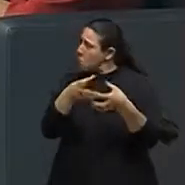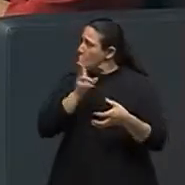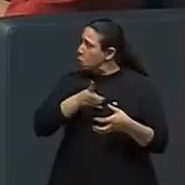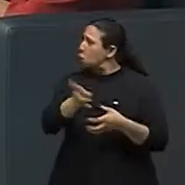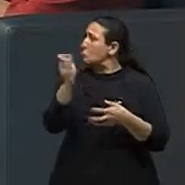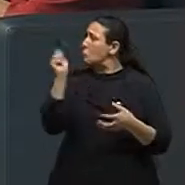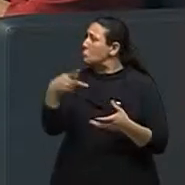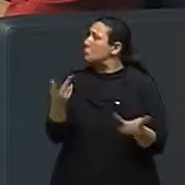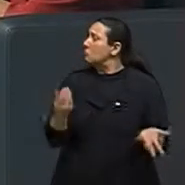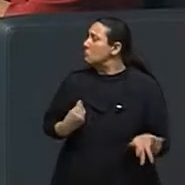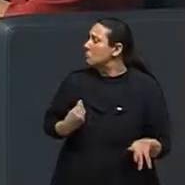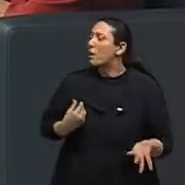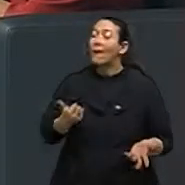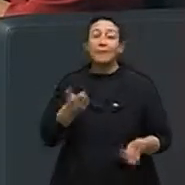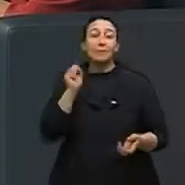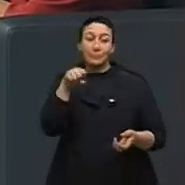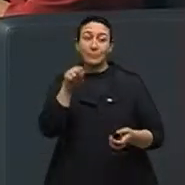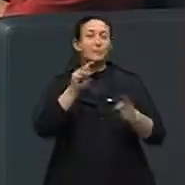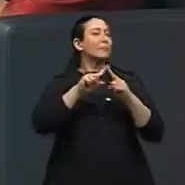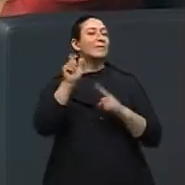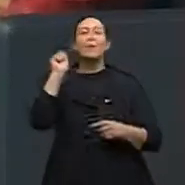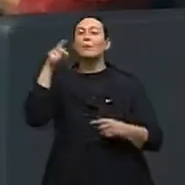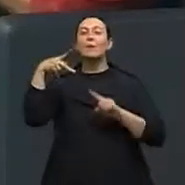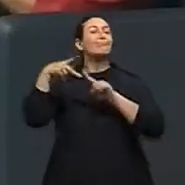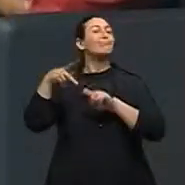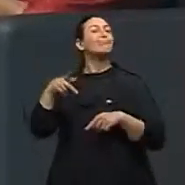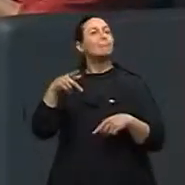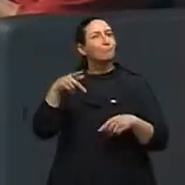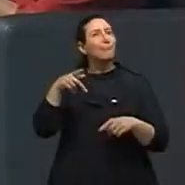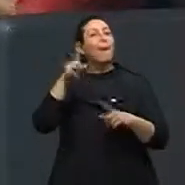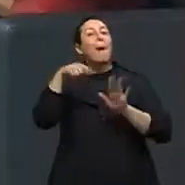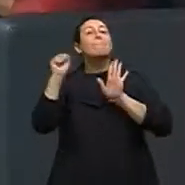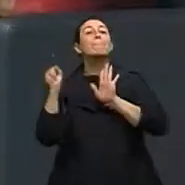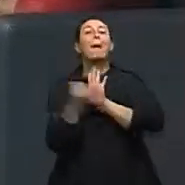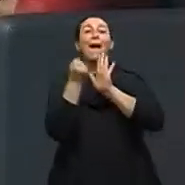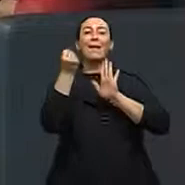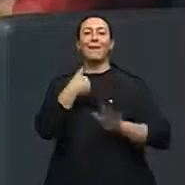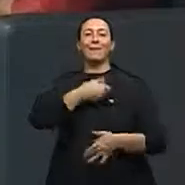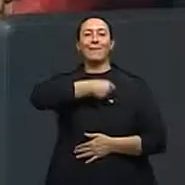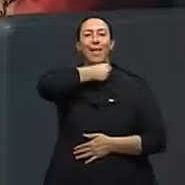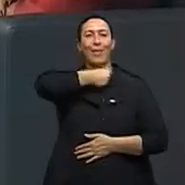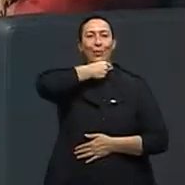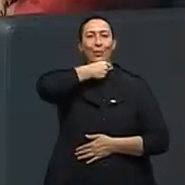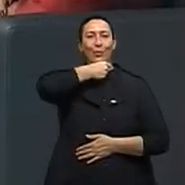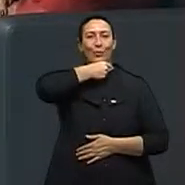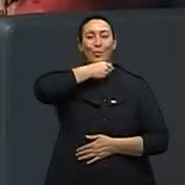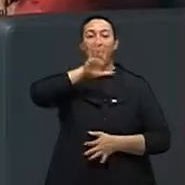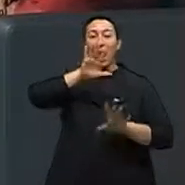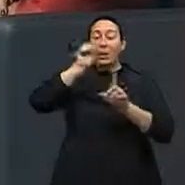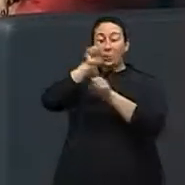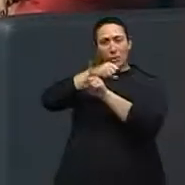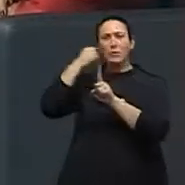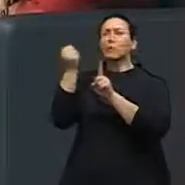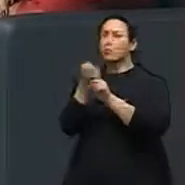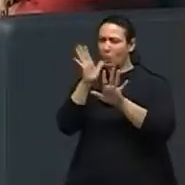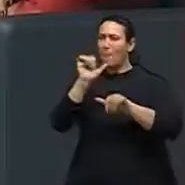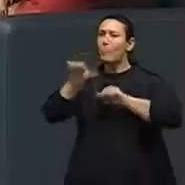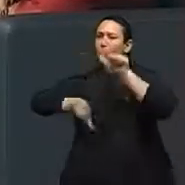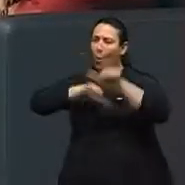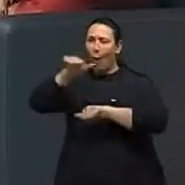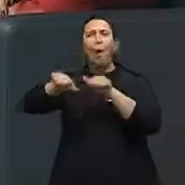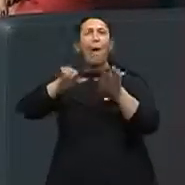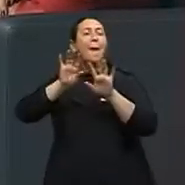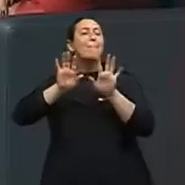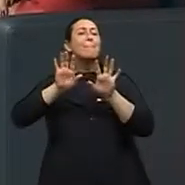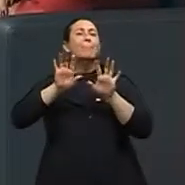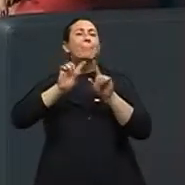aposentadoria como um demarcador do envelhecimento Ah isso que é interessante isso que é interessante a sociedade Pou já modificou a